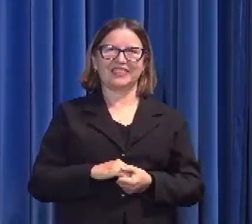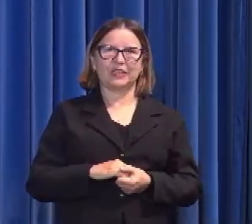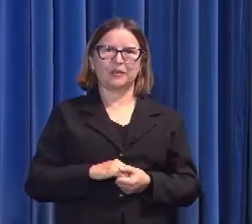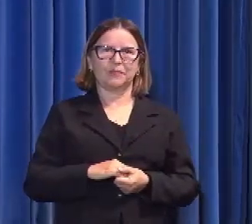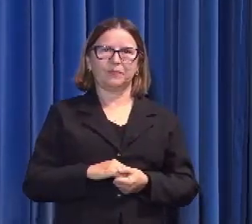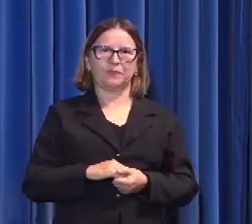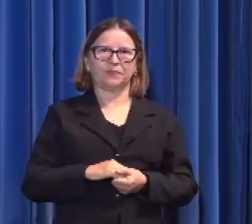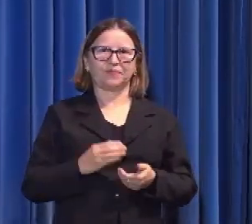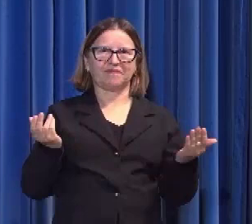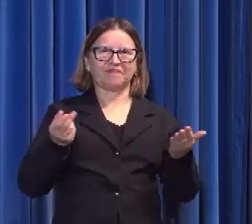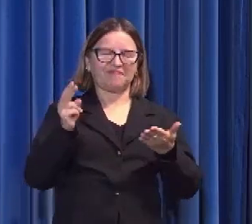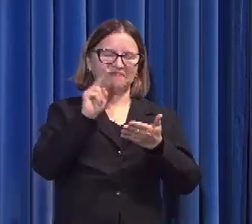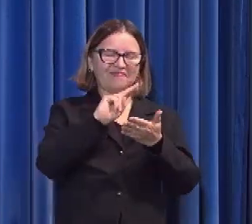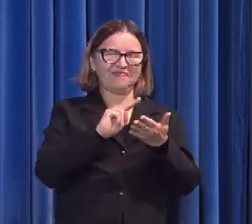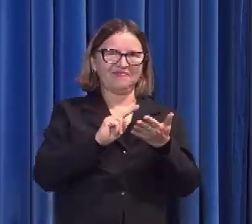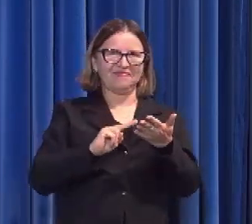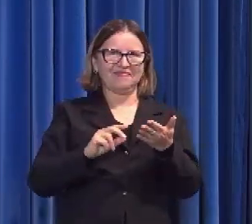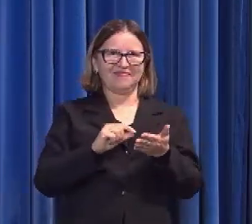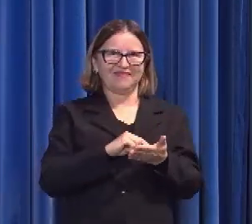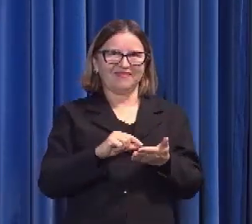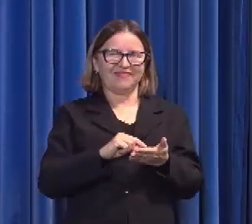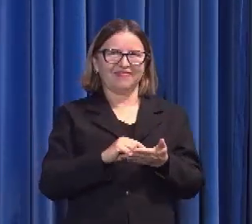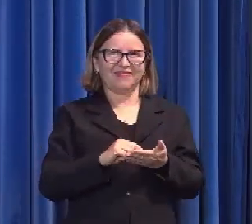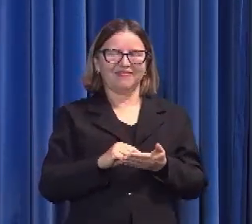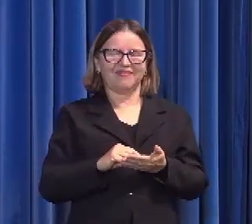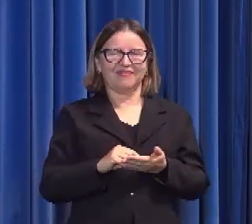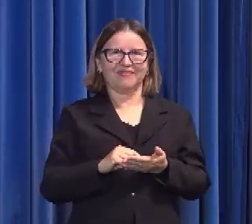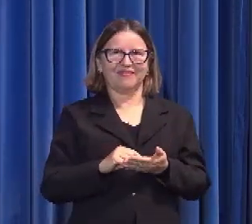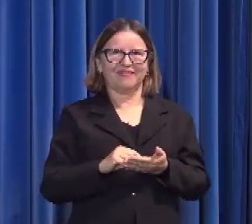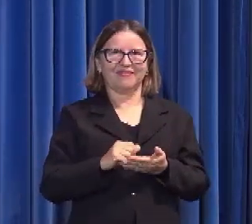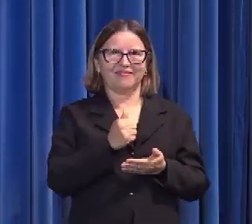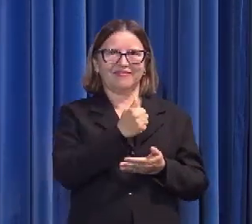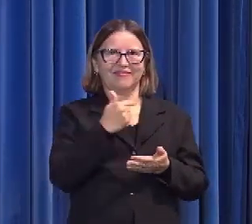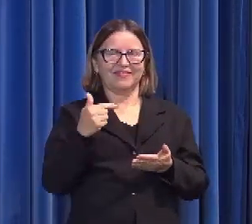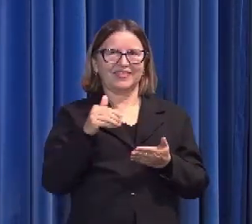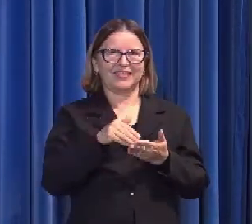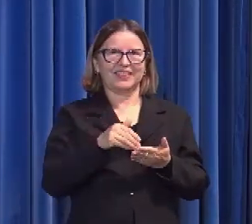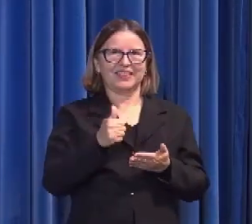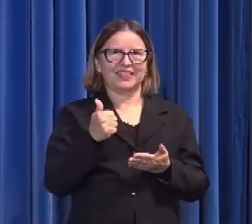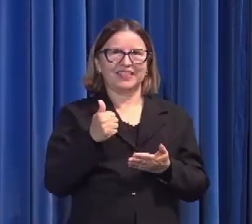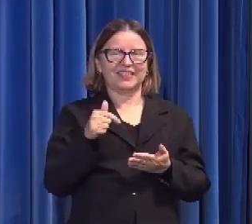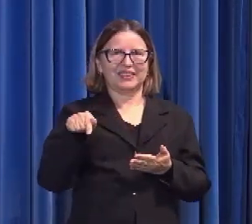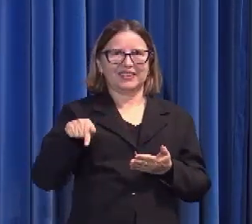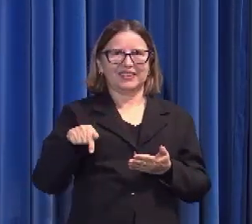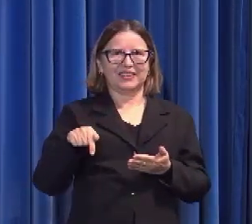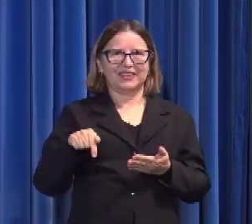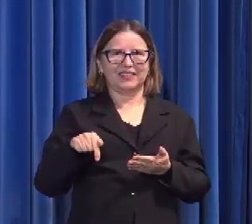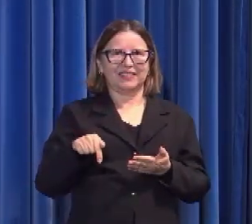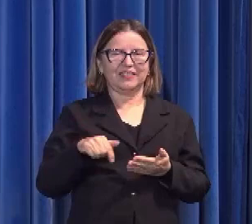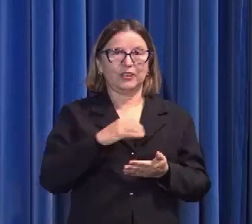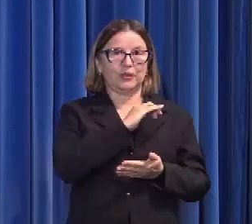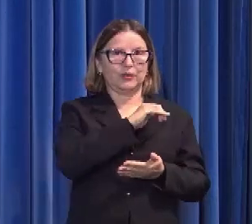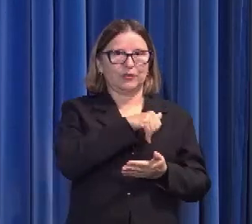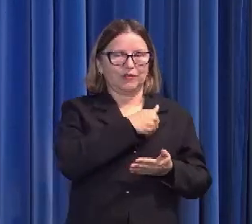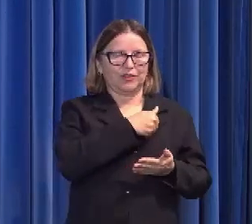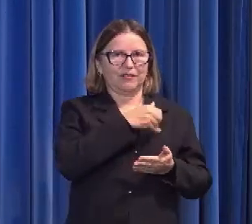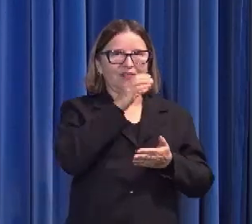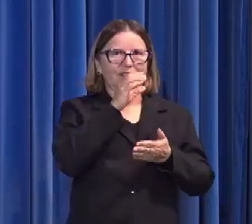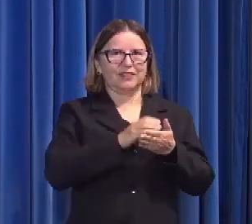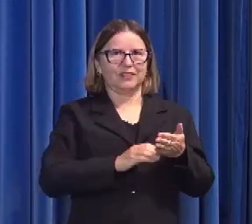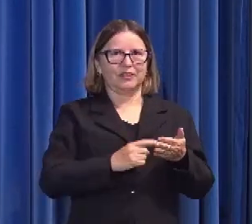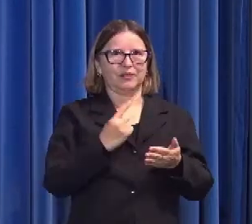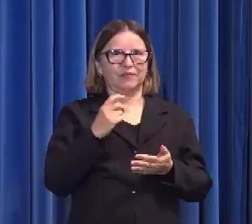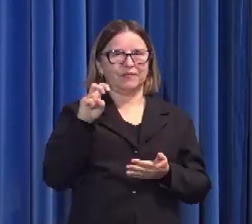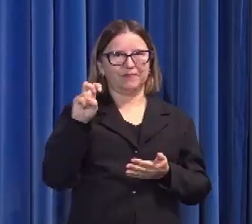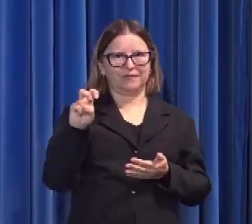e vamos ler os versículos 12 a 17 de João 15 Evangelho de